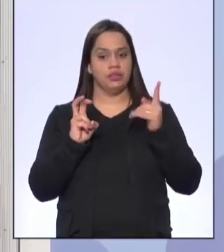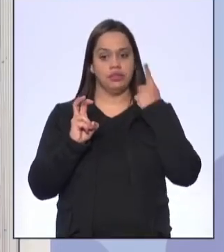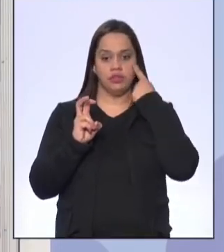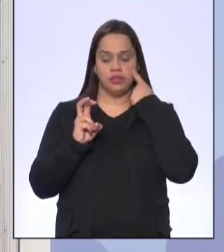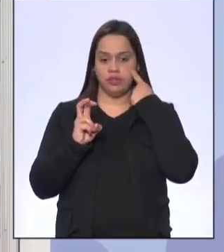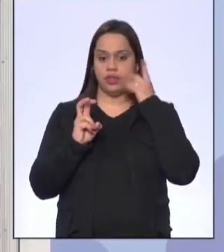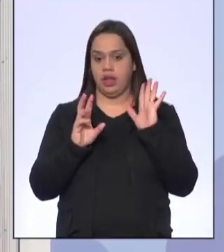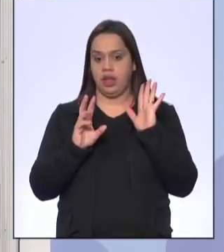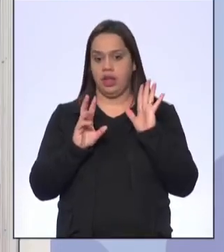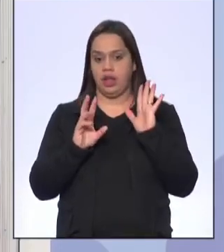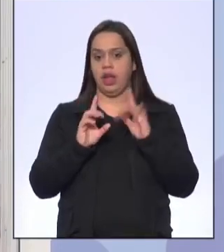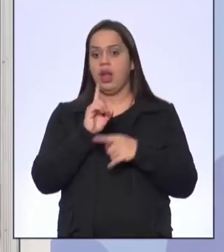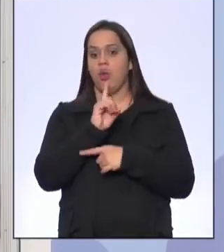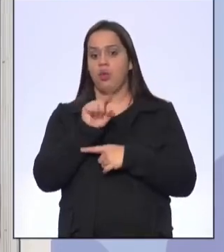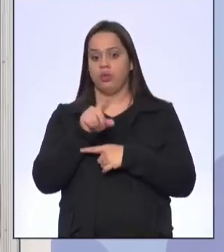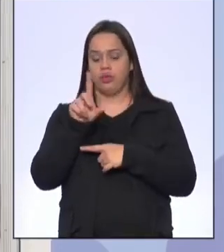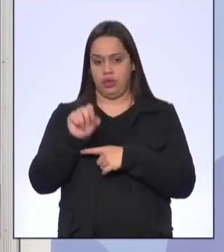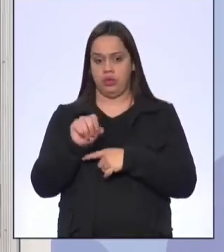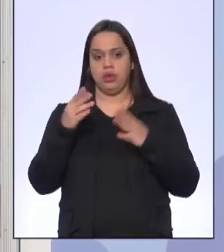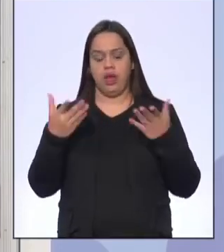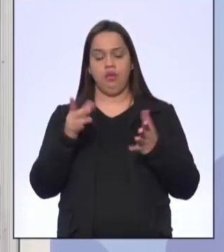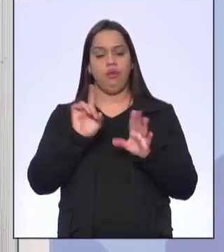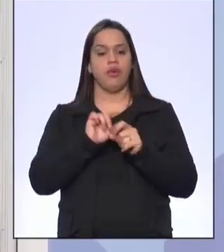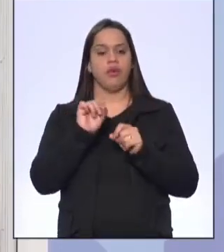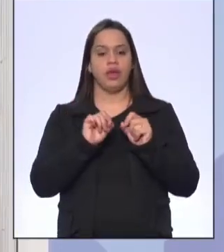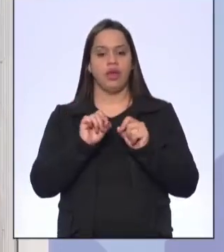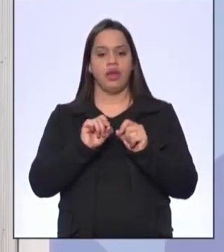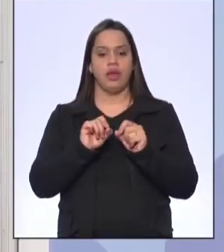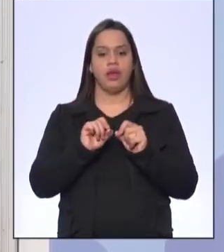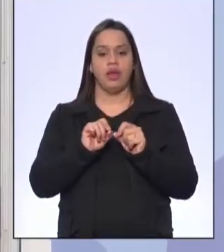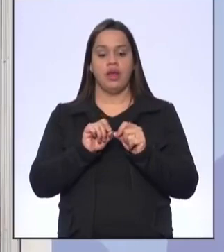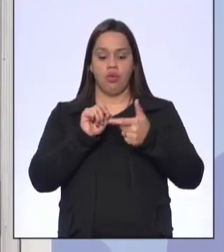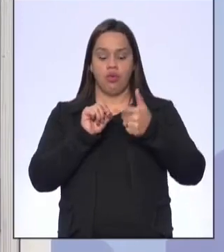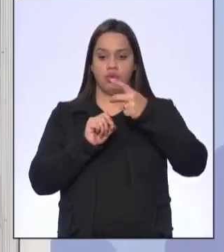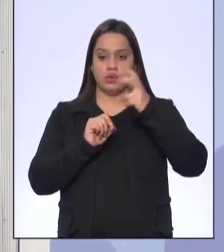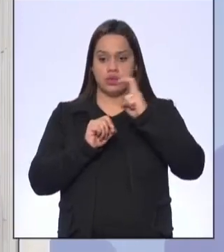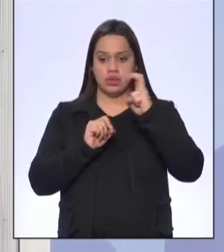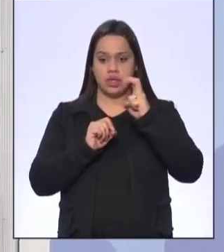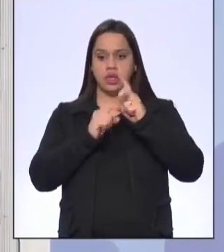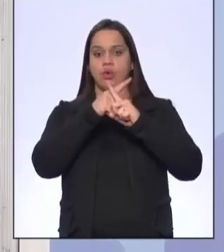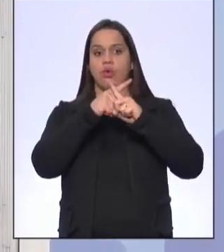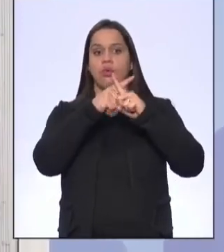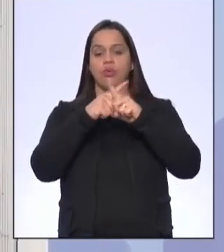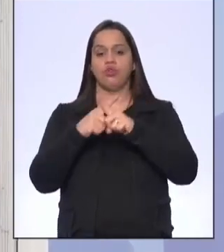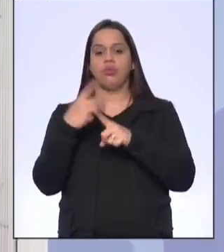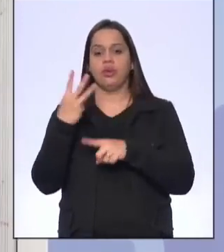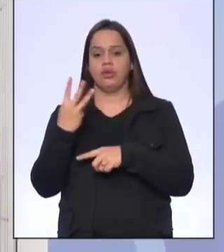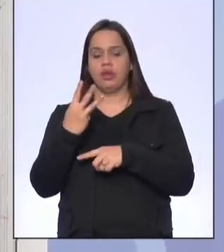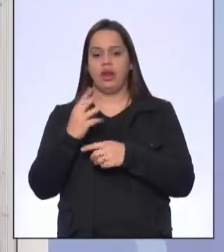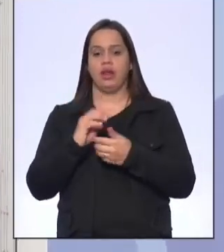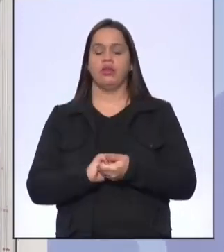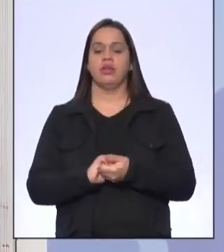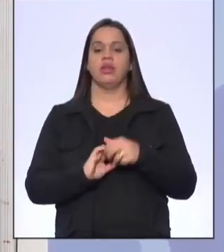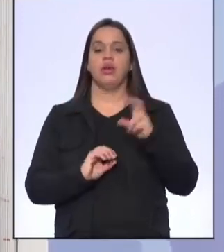né? Esse 5 eu faço multiplicado por 3. 5 vezes 3,